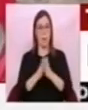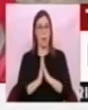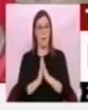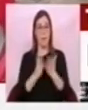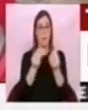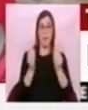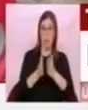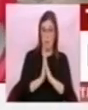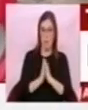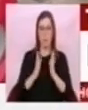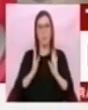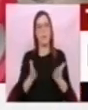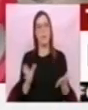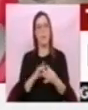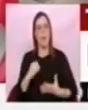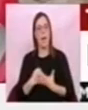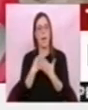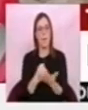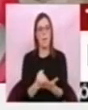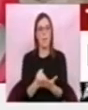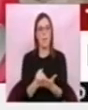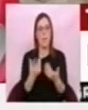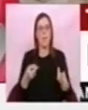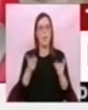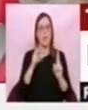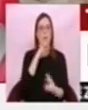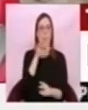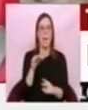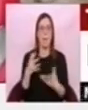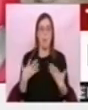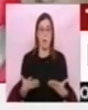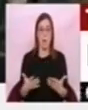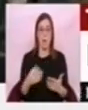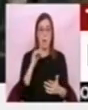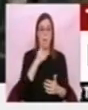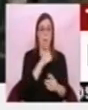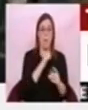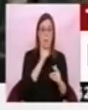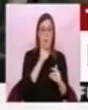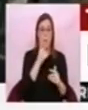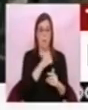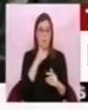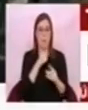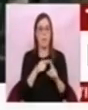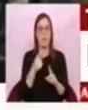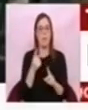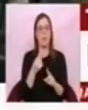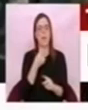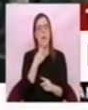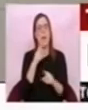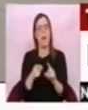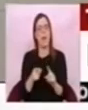em muitos dos apelos que têm que ver com os apoios a disponibilizar às famílias nestas alturas ou às vítimas, uma das coisas que se